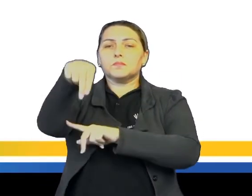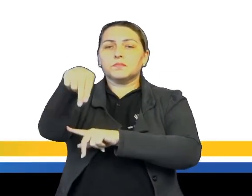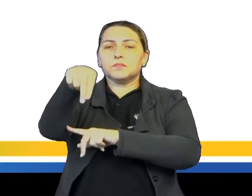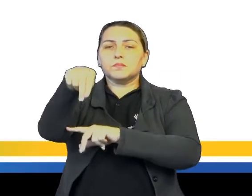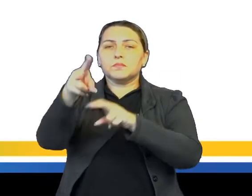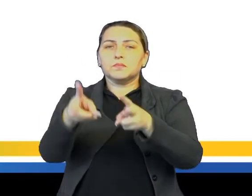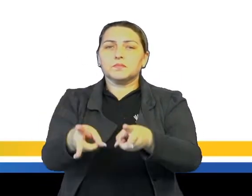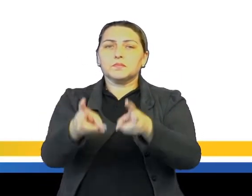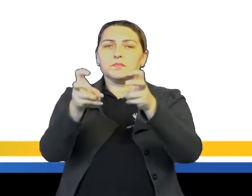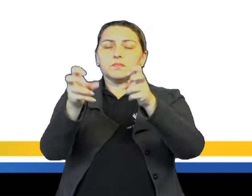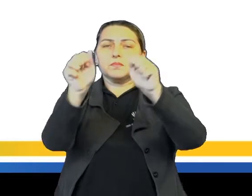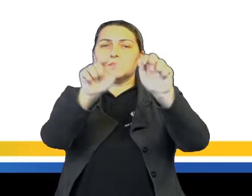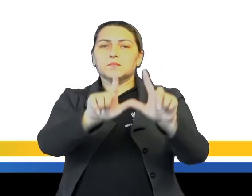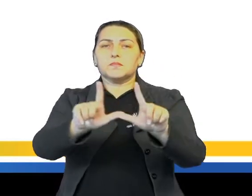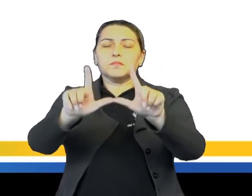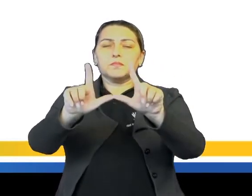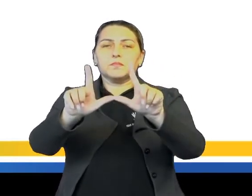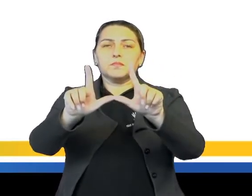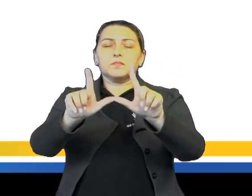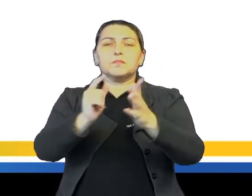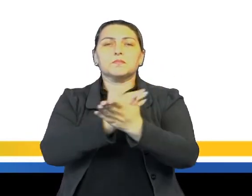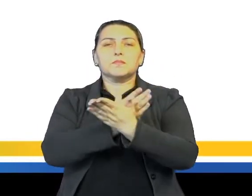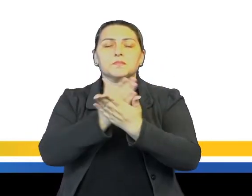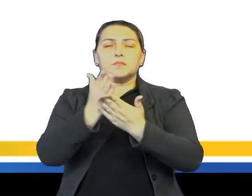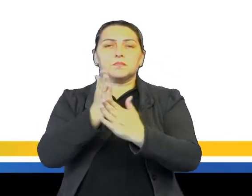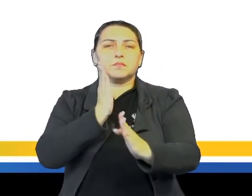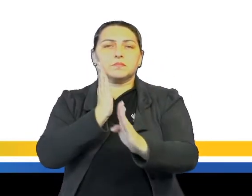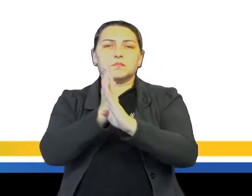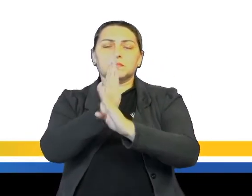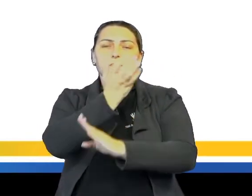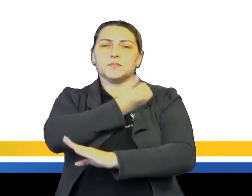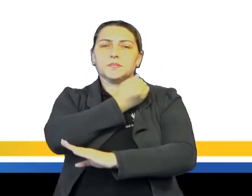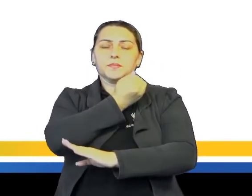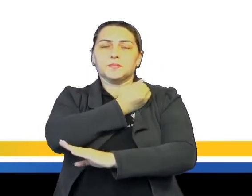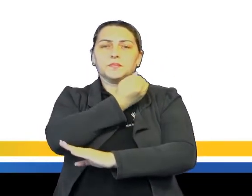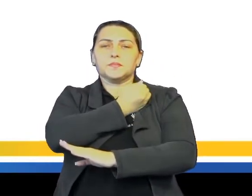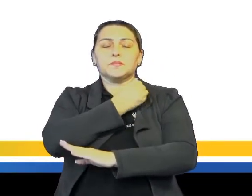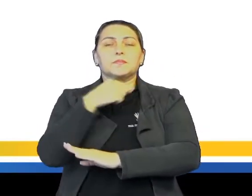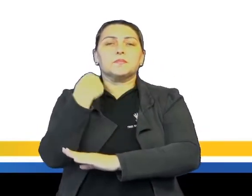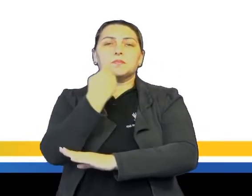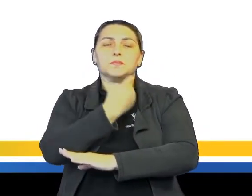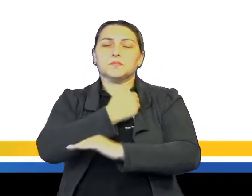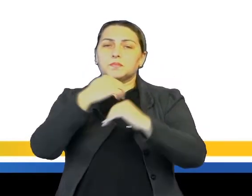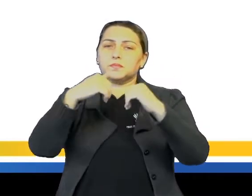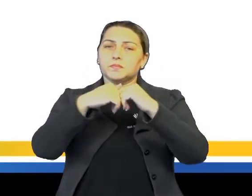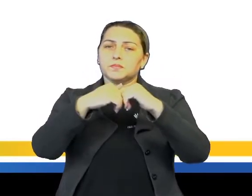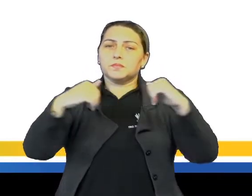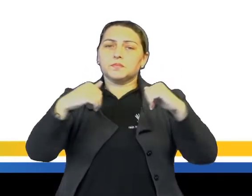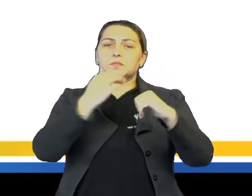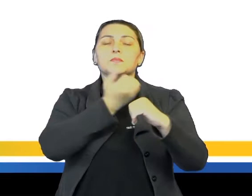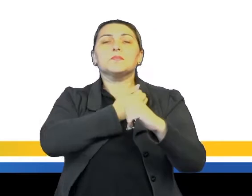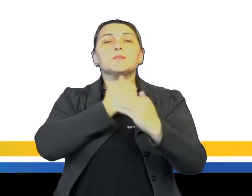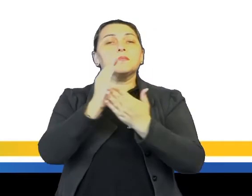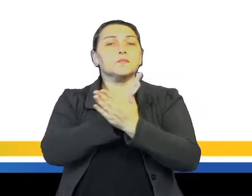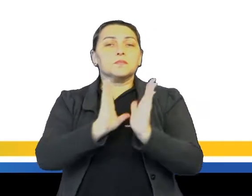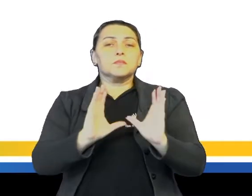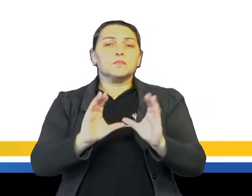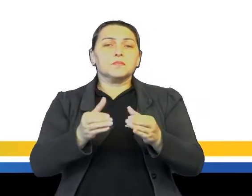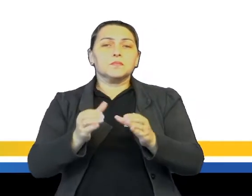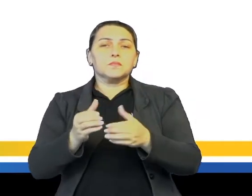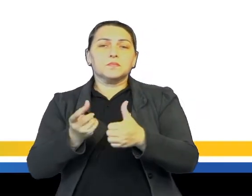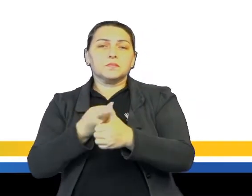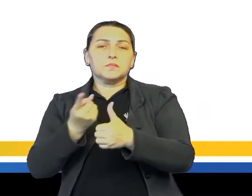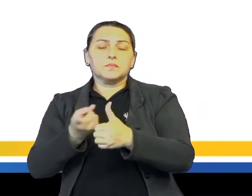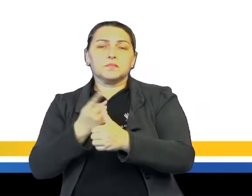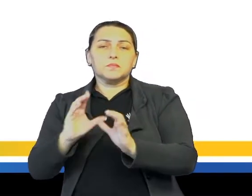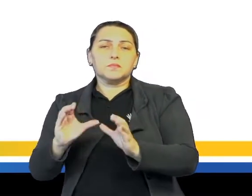podem estar vendo aí no vídeo. Quando a gente começa a identificar os números, nós dividimos esses números em alguns conjuntos. O